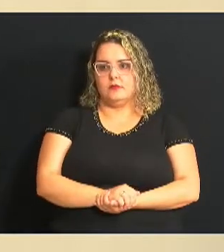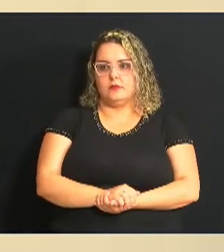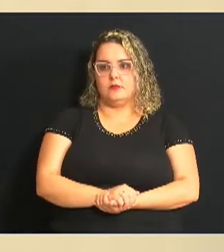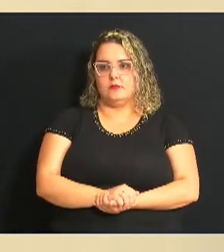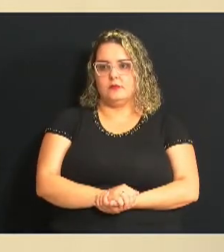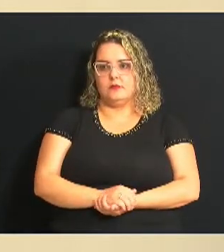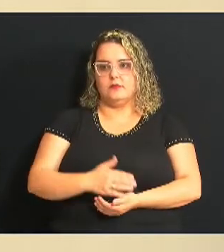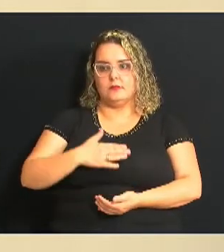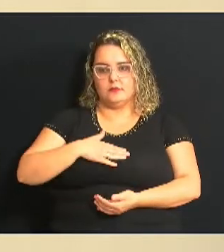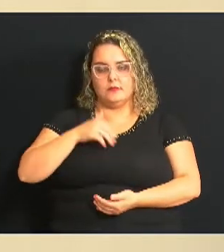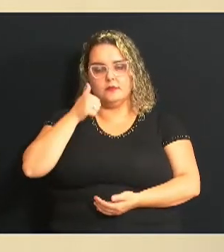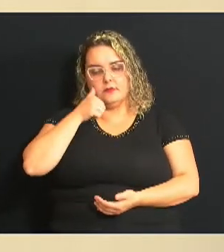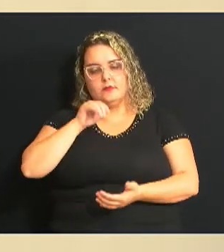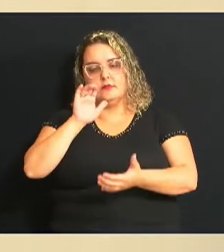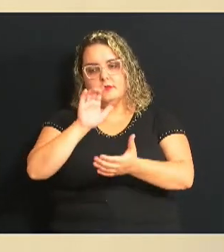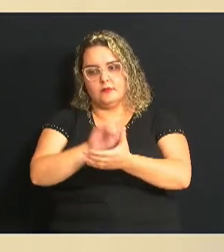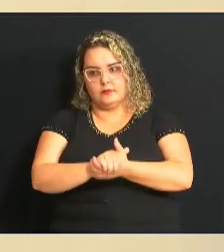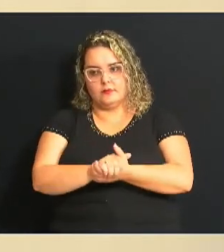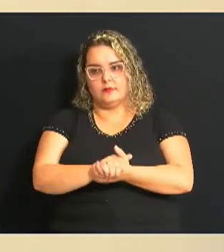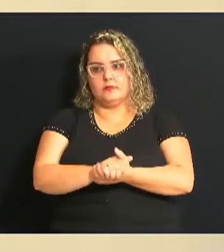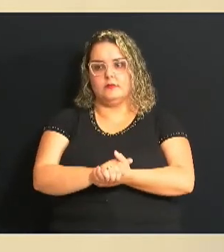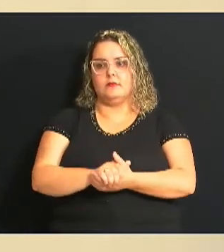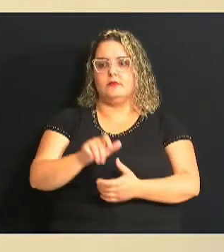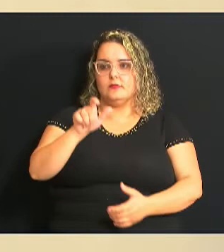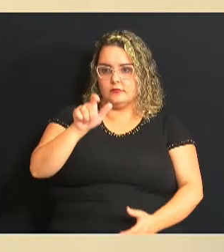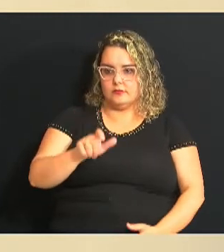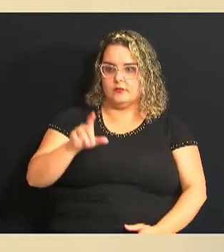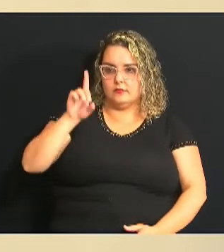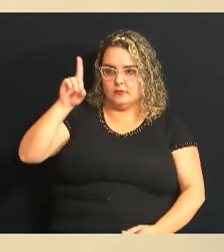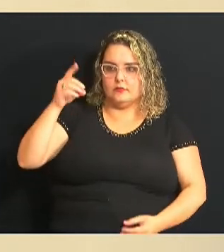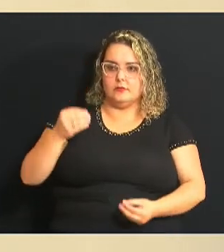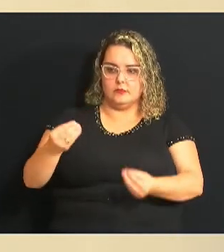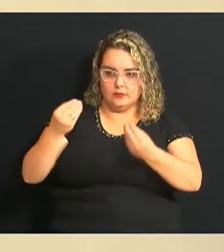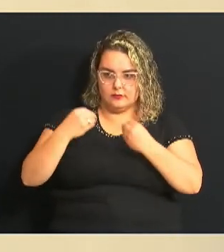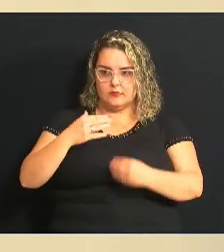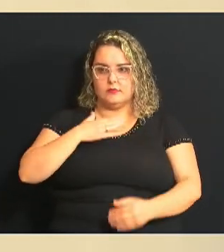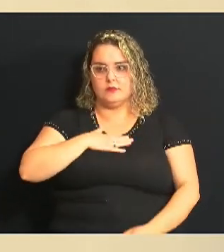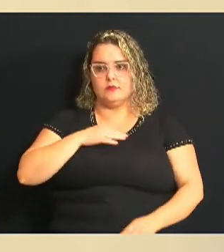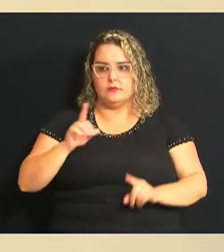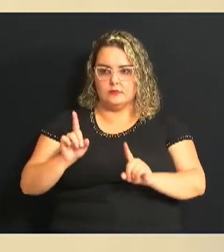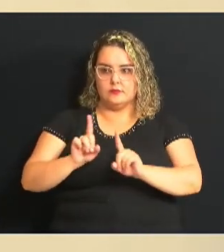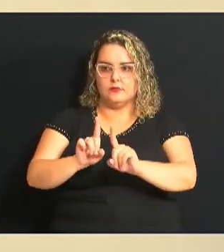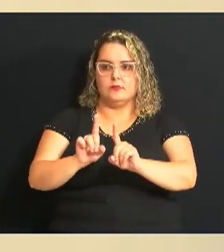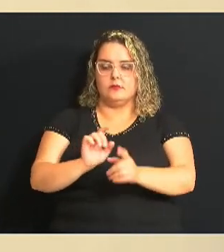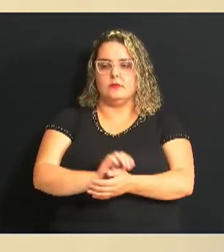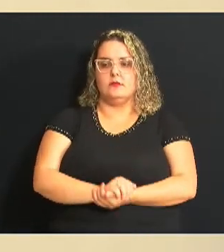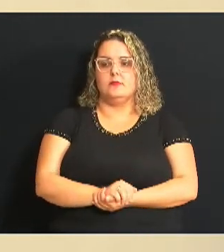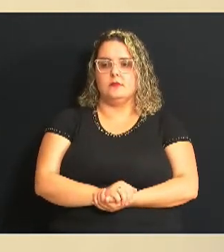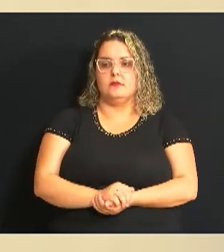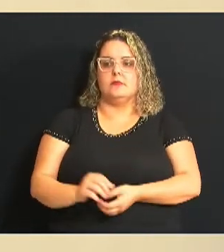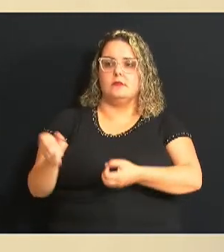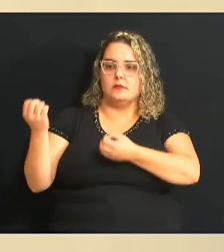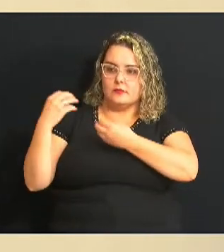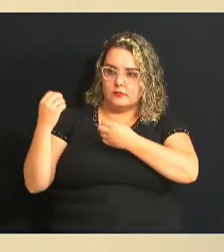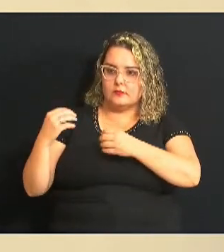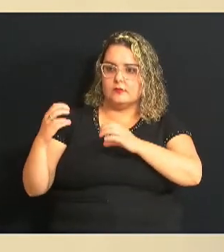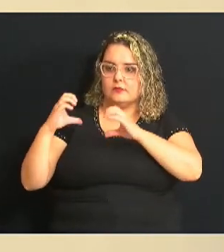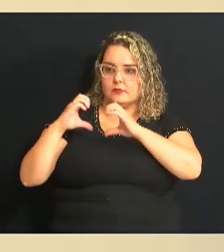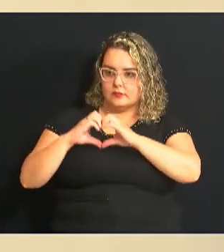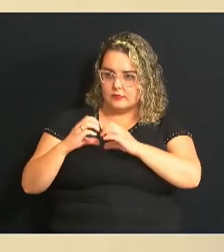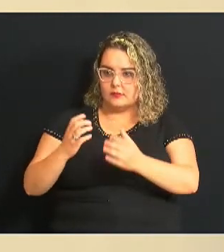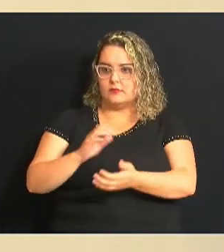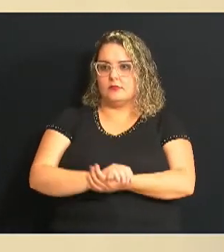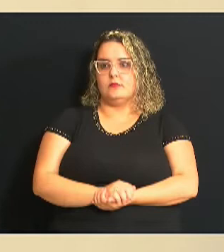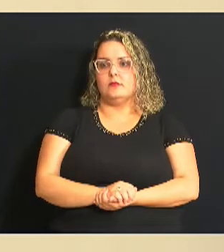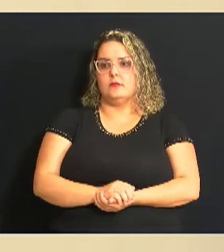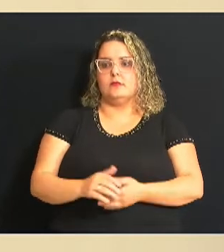digníssima esposa, pessoa que Deus colocou ao meu lado, me ensinou, né, a amar, e tem me